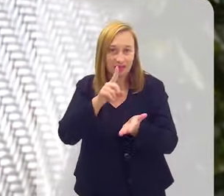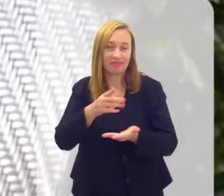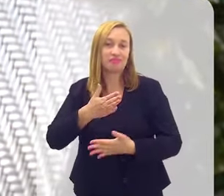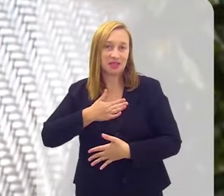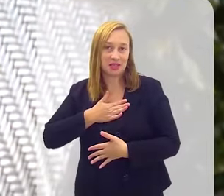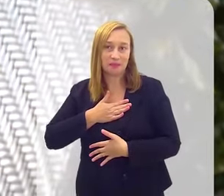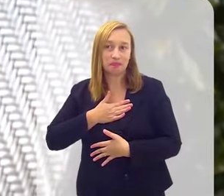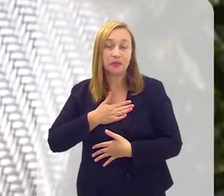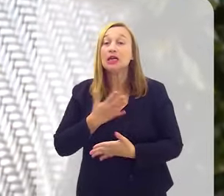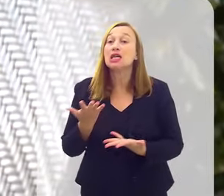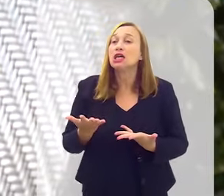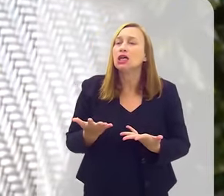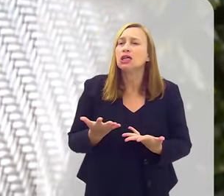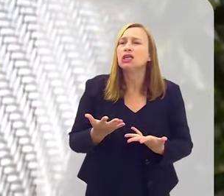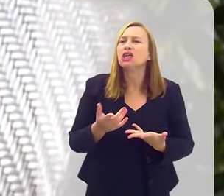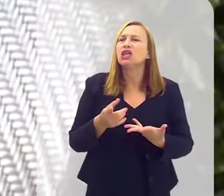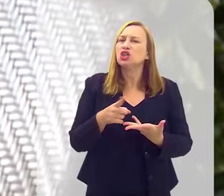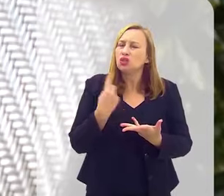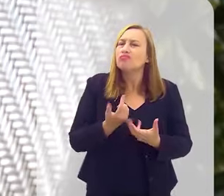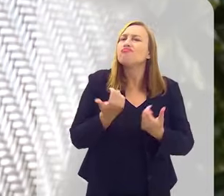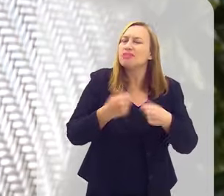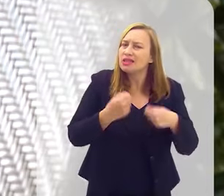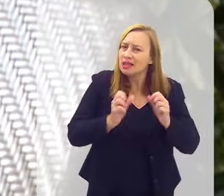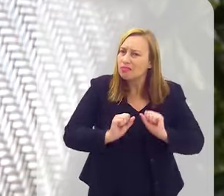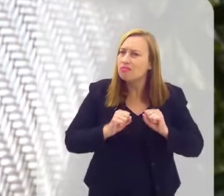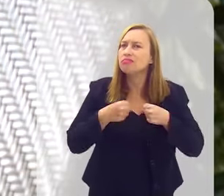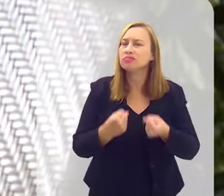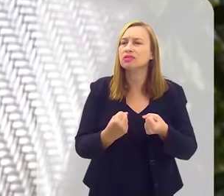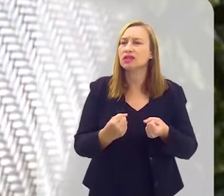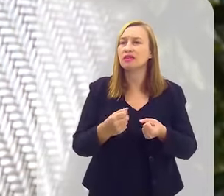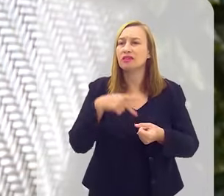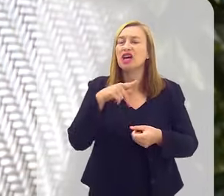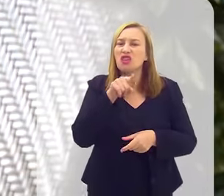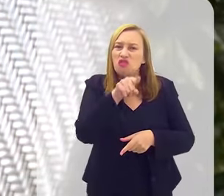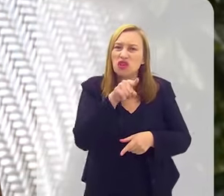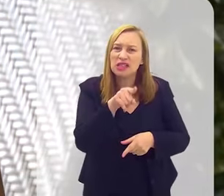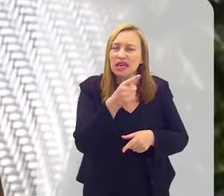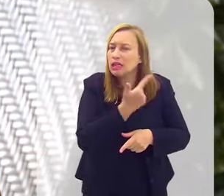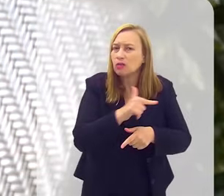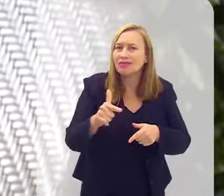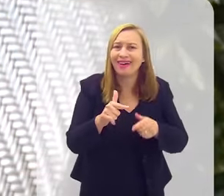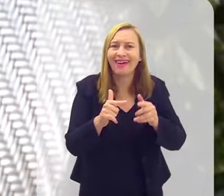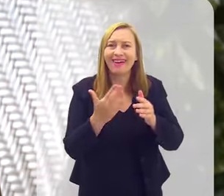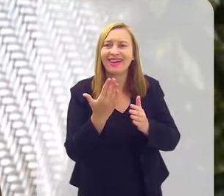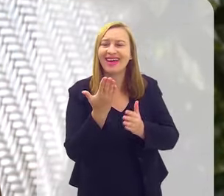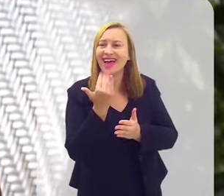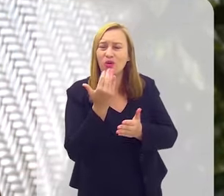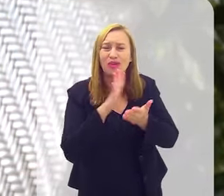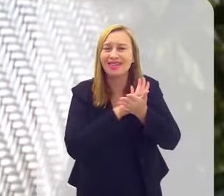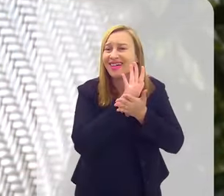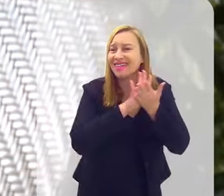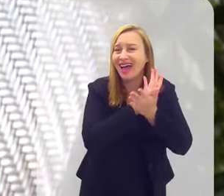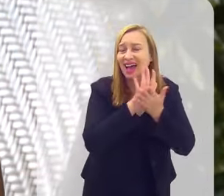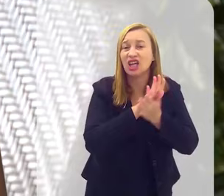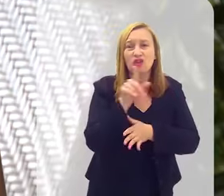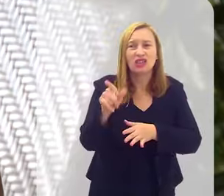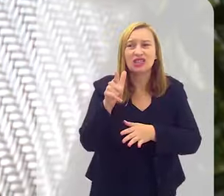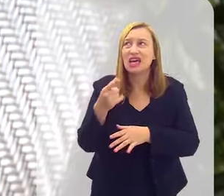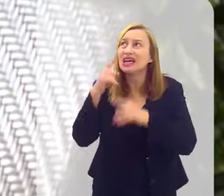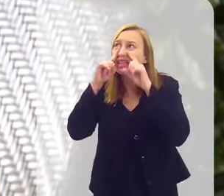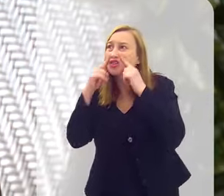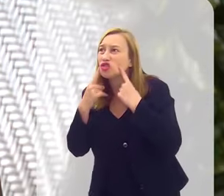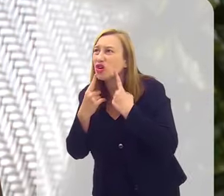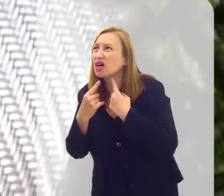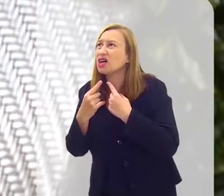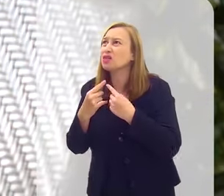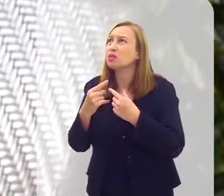evangelho e e a gente se atentar a isso né E você que não tá com a mesa farta você que tá chorando por um